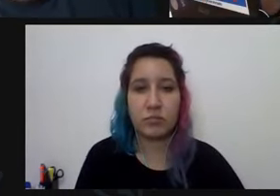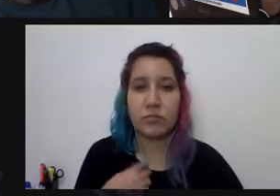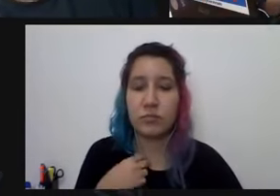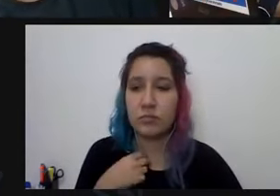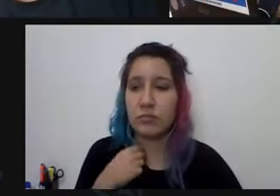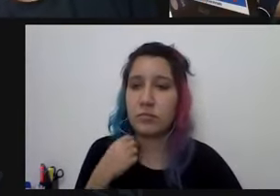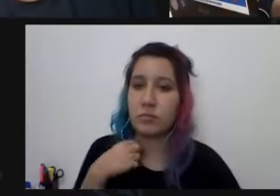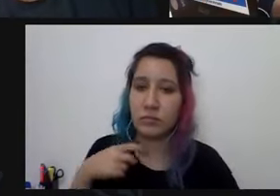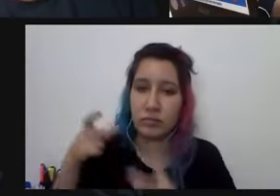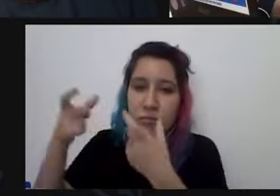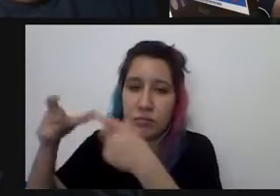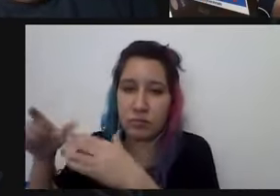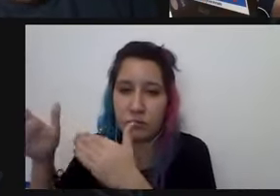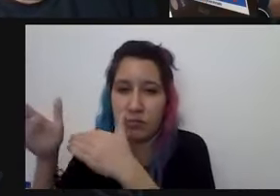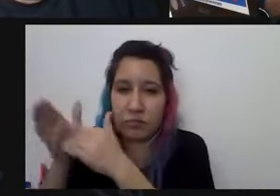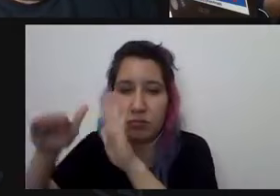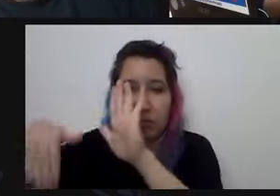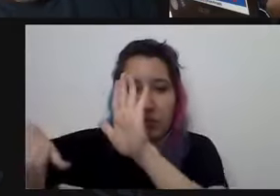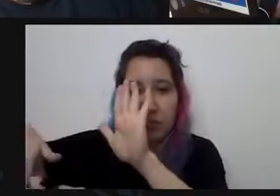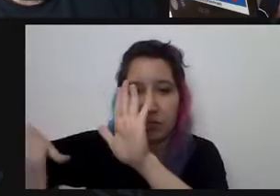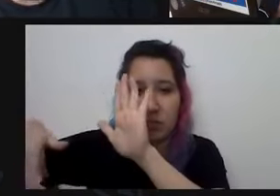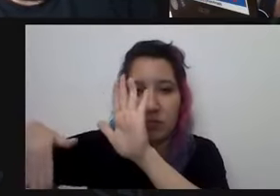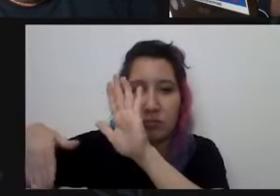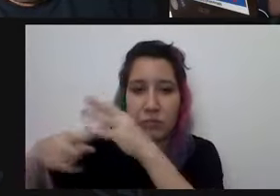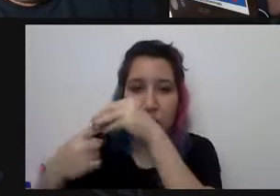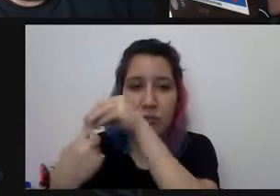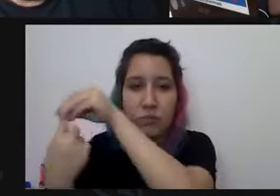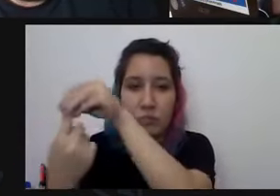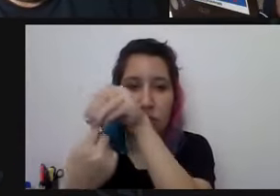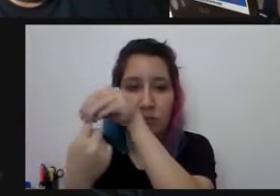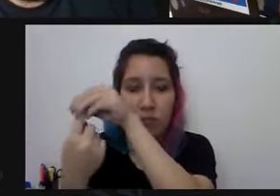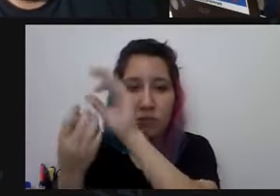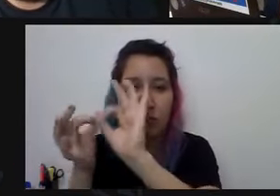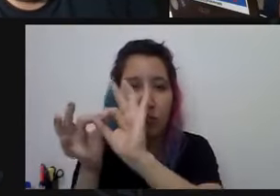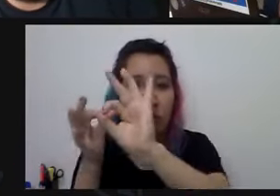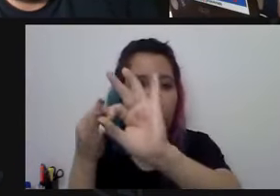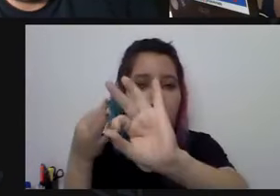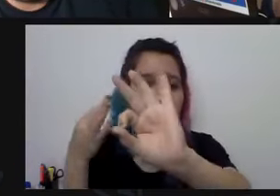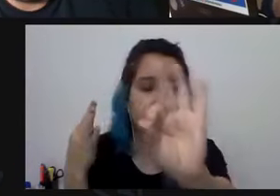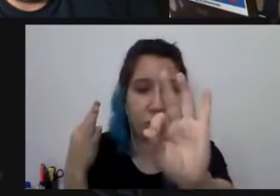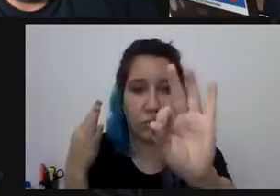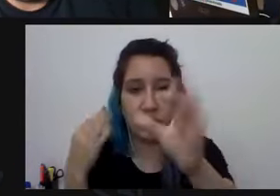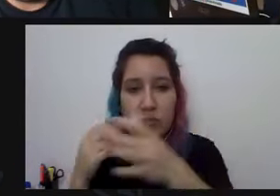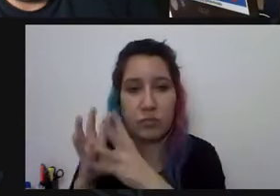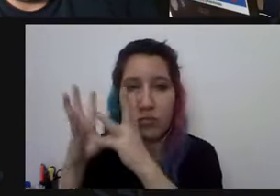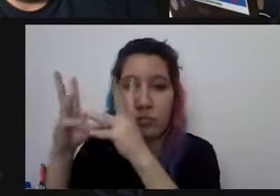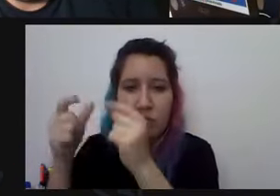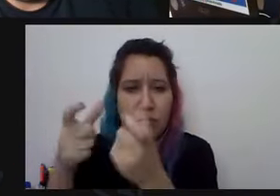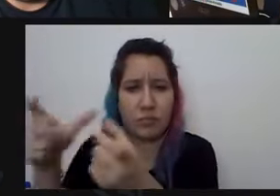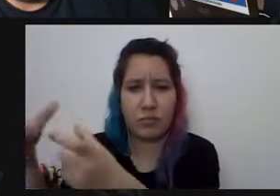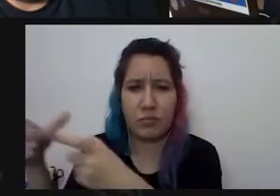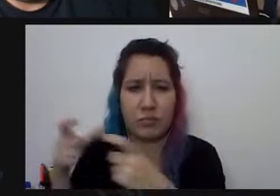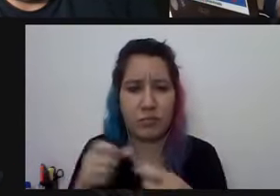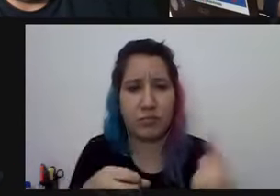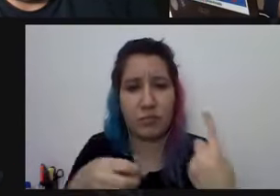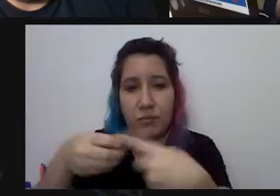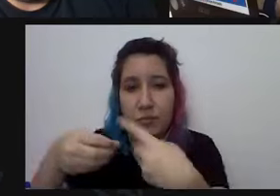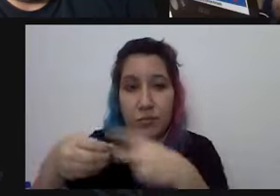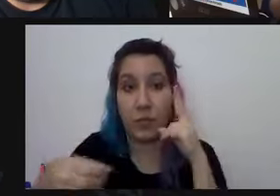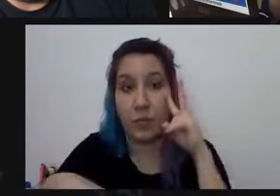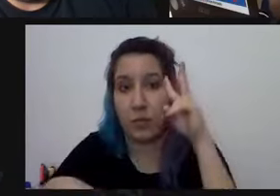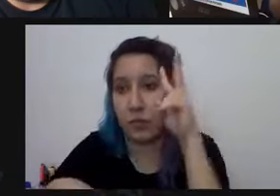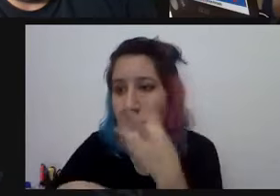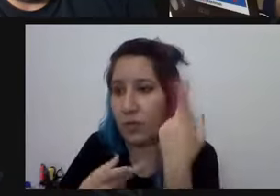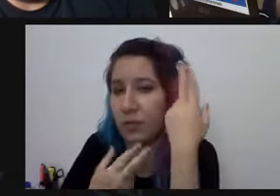Do bairro à praia, do centro ao continente, todos os cantos da cidade, a gente vê